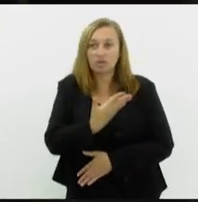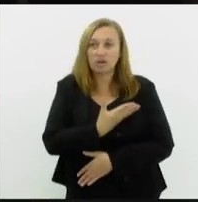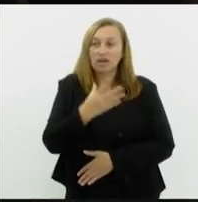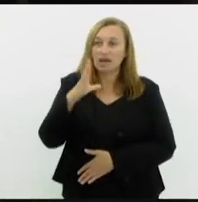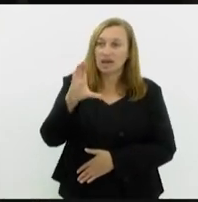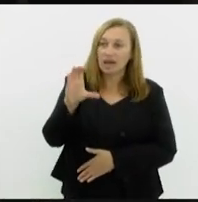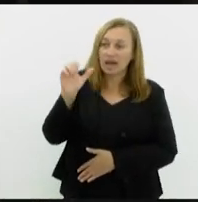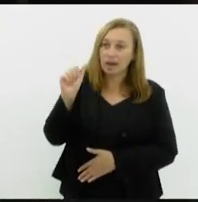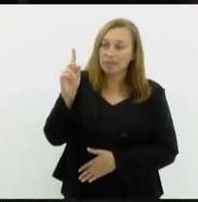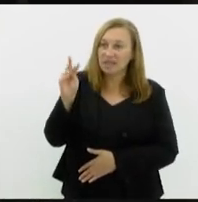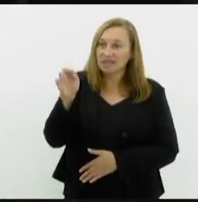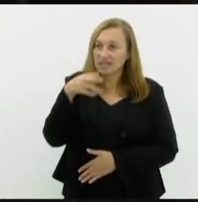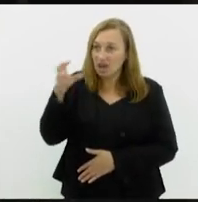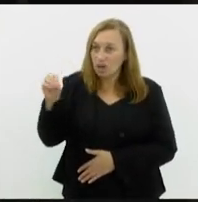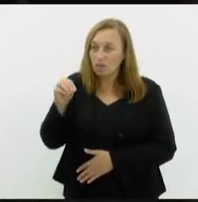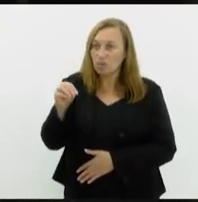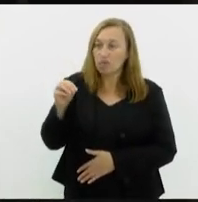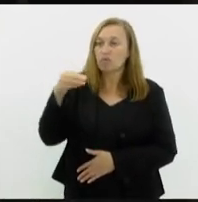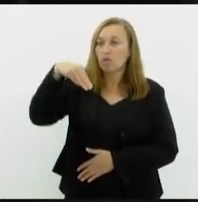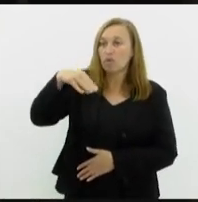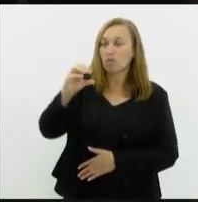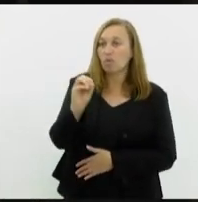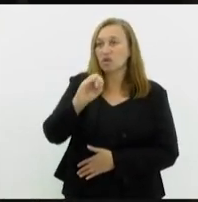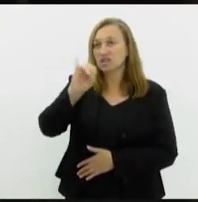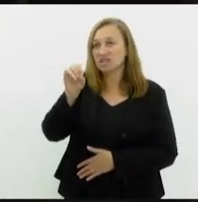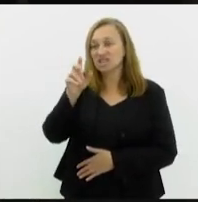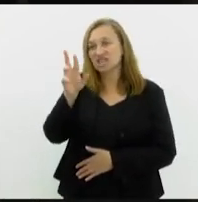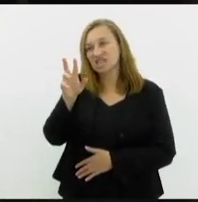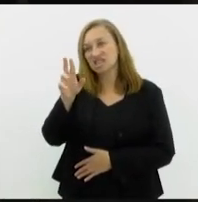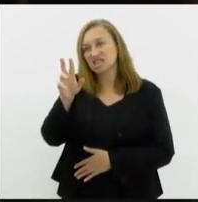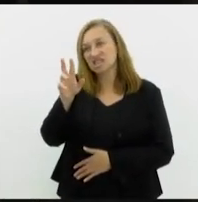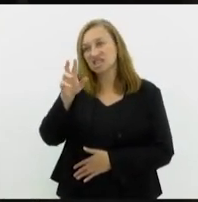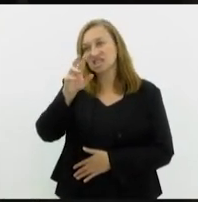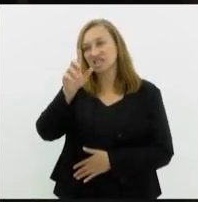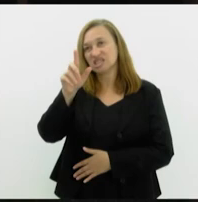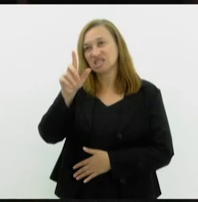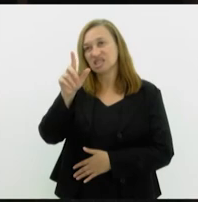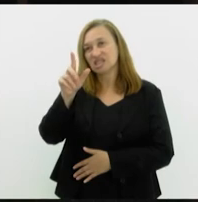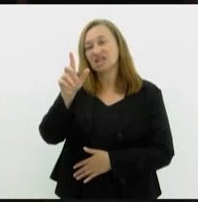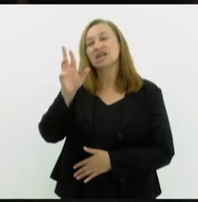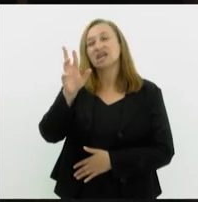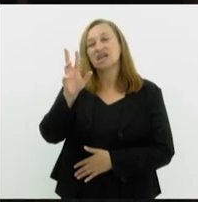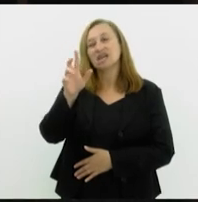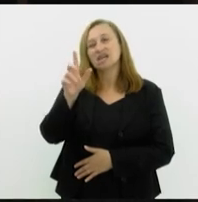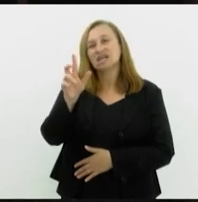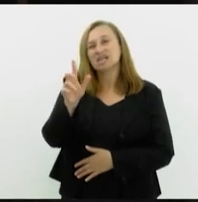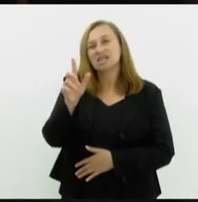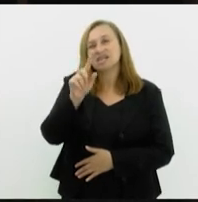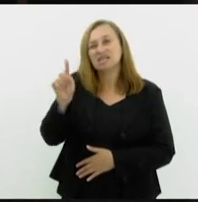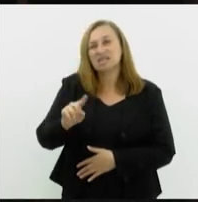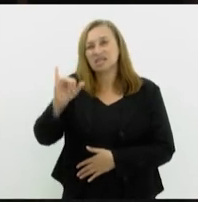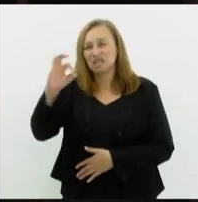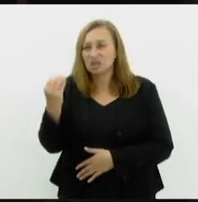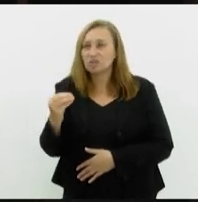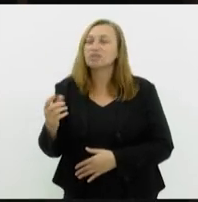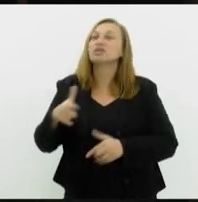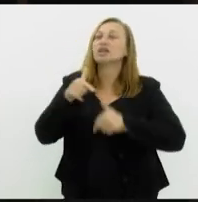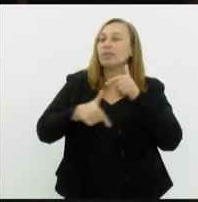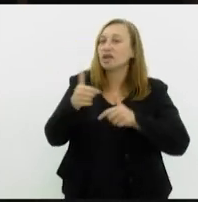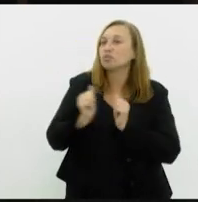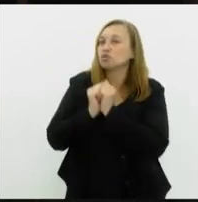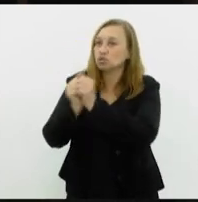Mouzinho, da qual eu tive o grande prazer de trabalhar junto com ele também. Nós trabalhamos juntos, tivemos algumas ocorrências